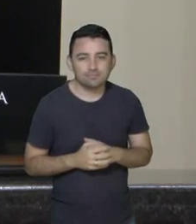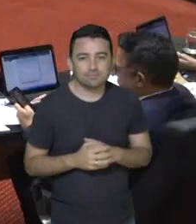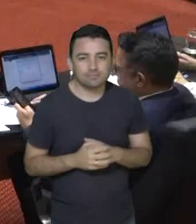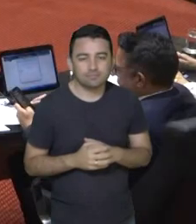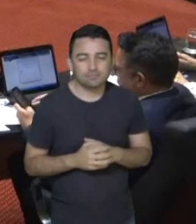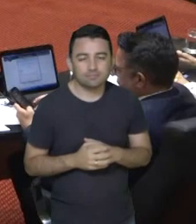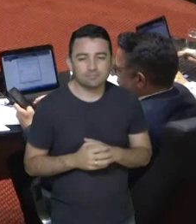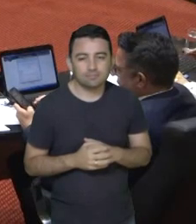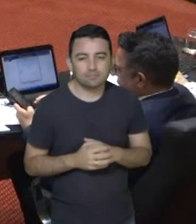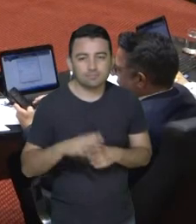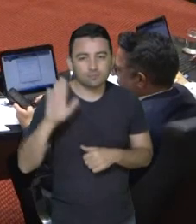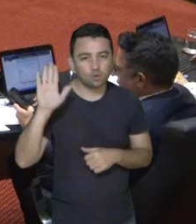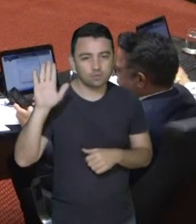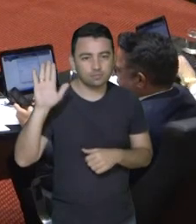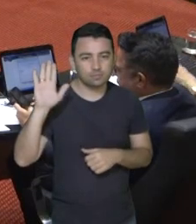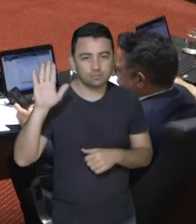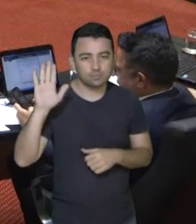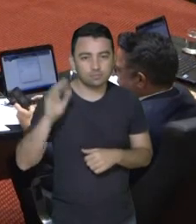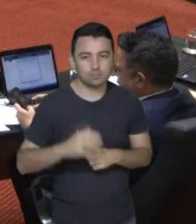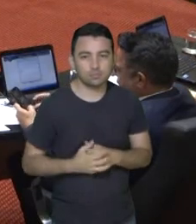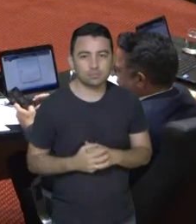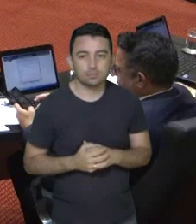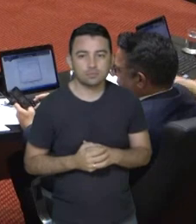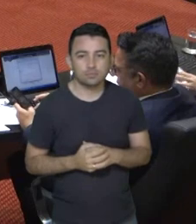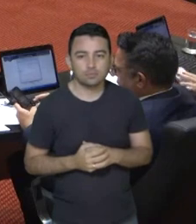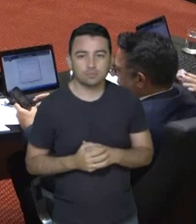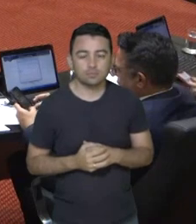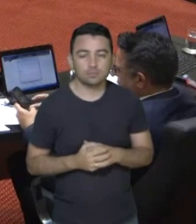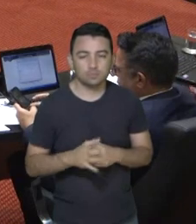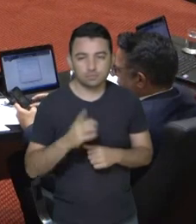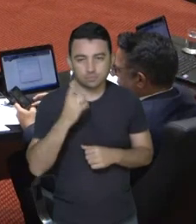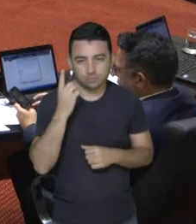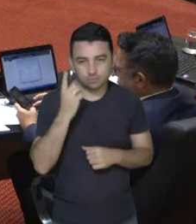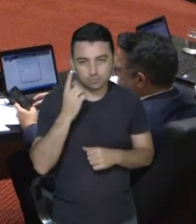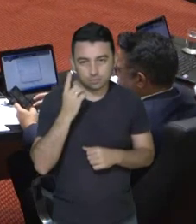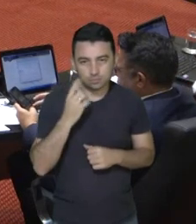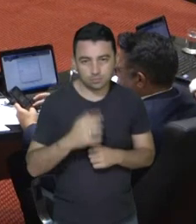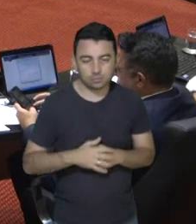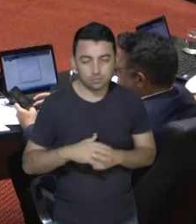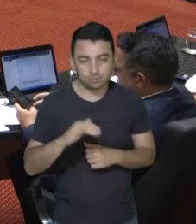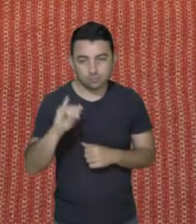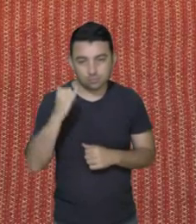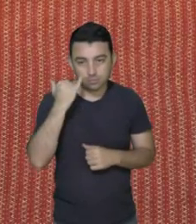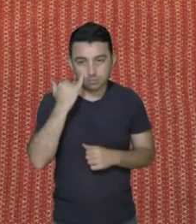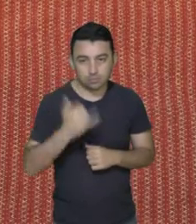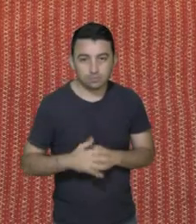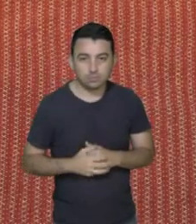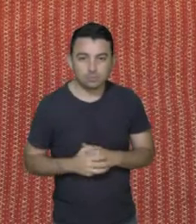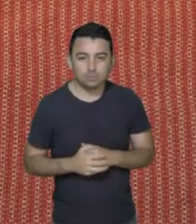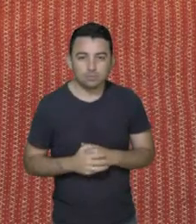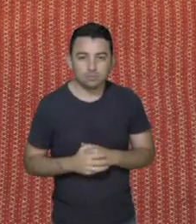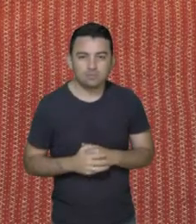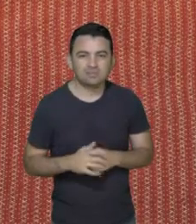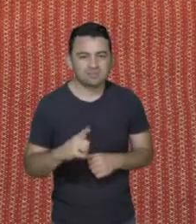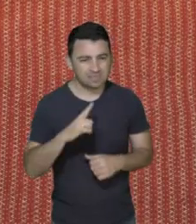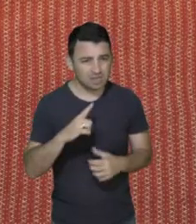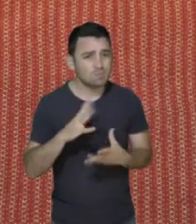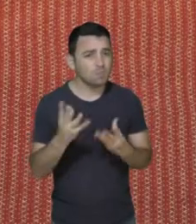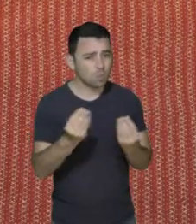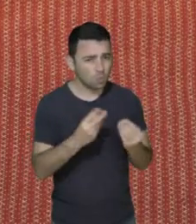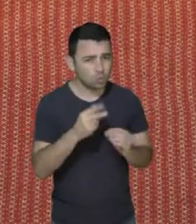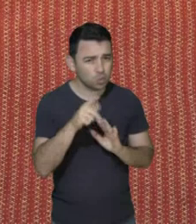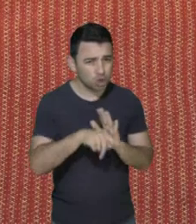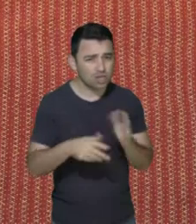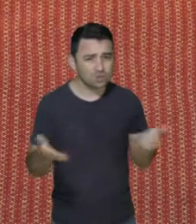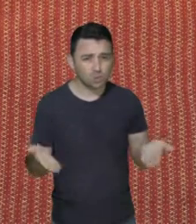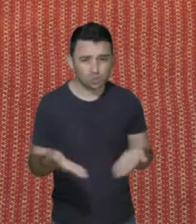Questão de ordem, presidente. Pois não, deputado Gessé Lopes. Tendo em vista aqui que temos bastantes projetos ainda para o dia de